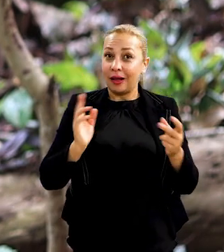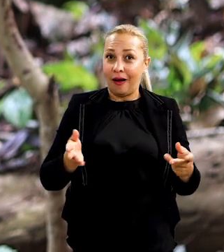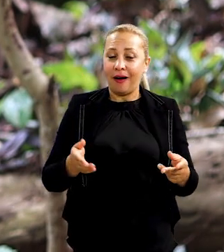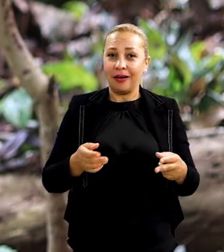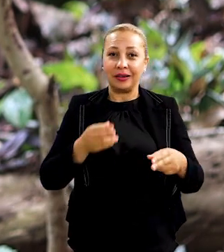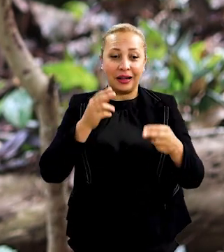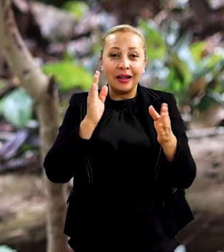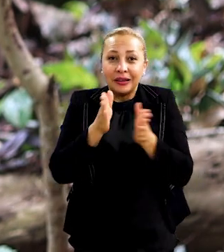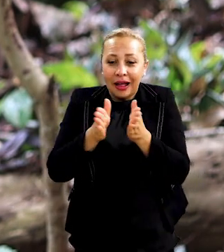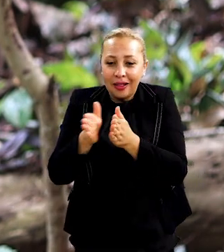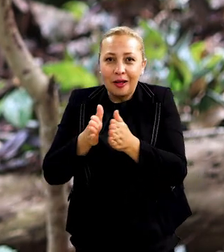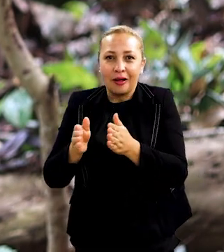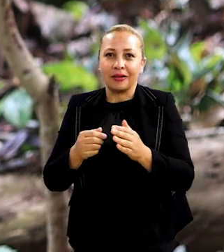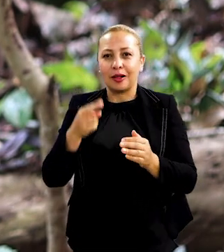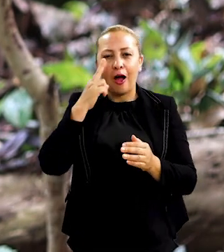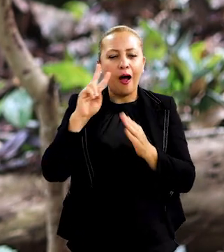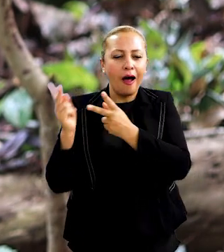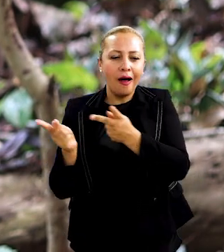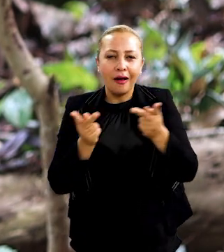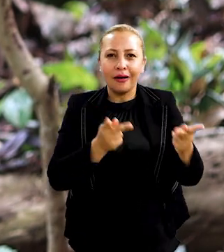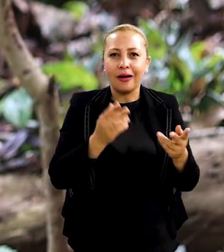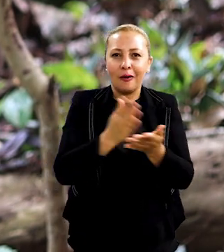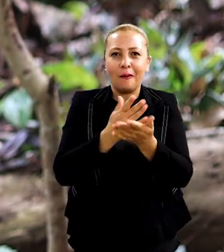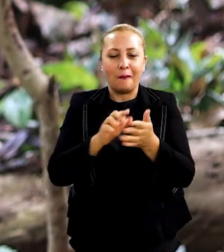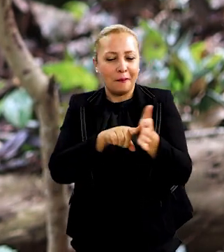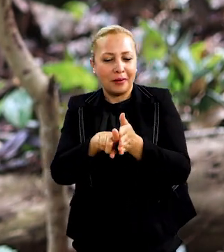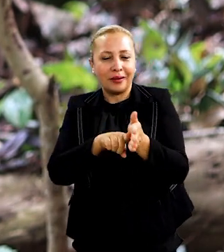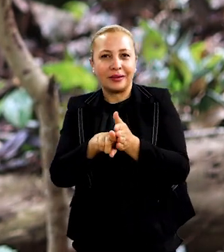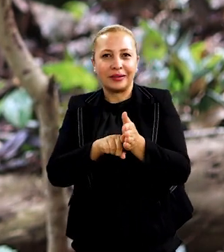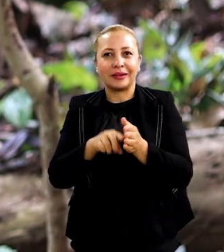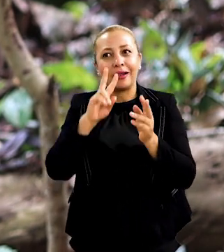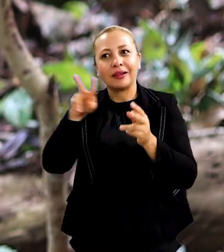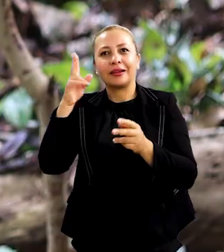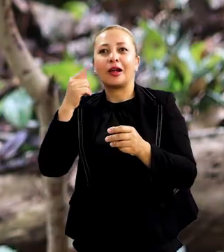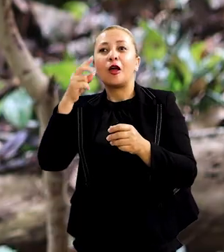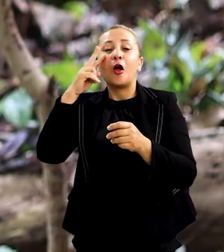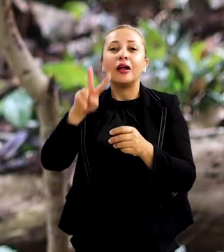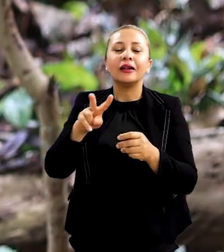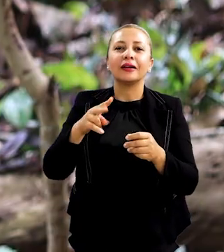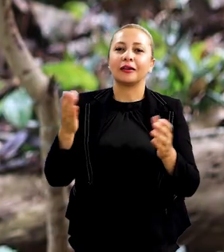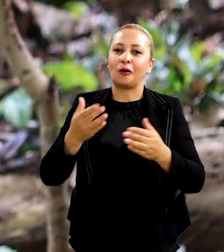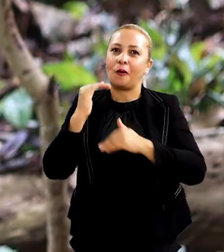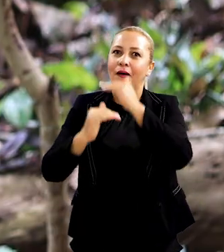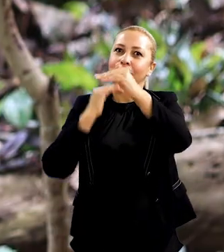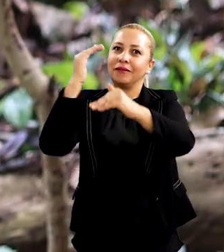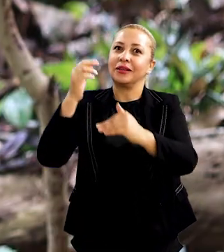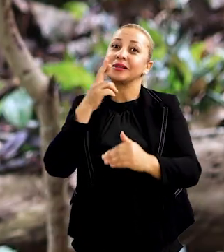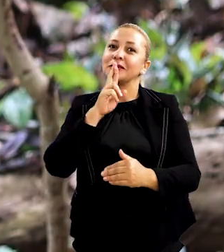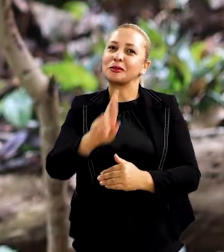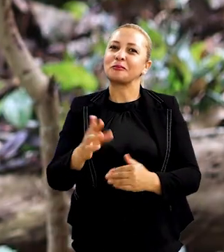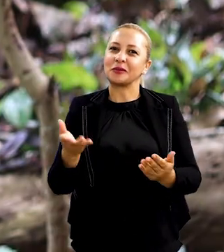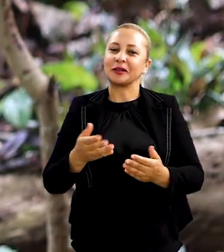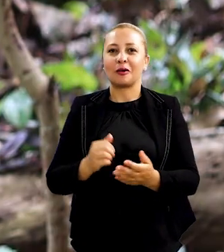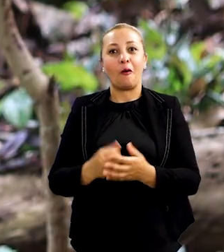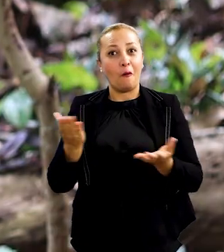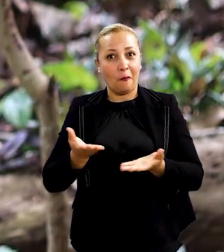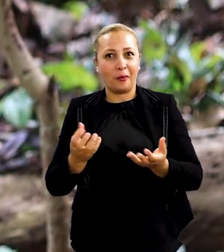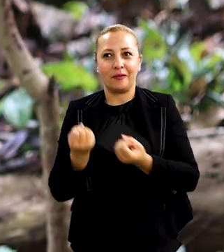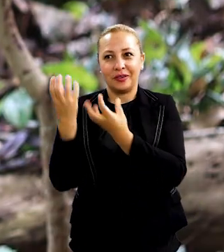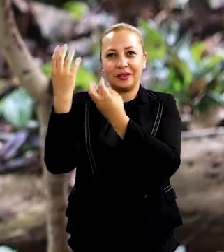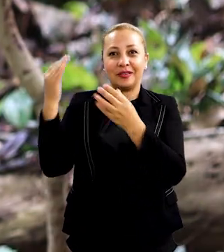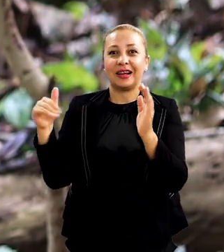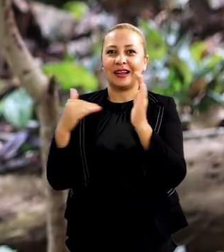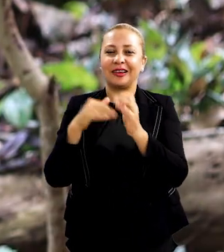temporada, revisitar algumas pesquisas apresentadas em nosso programa e conferir seus avanços e resultados. Hoje, viajaremos até o estado